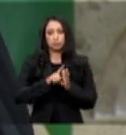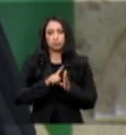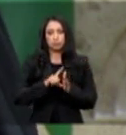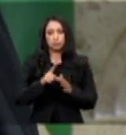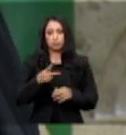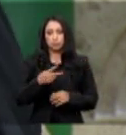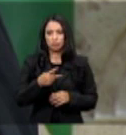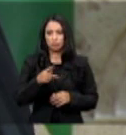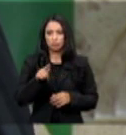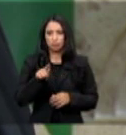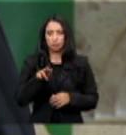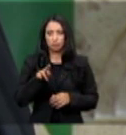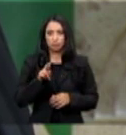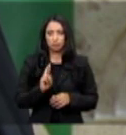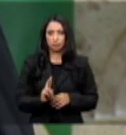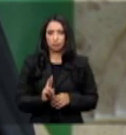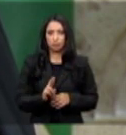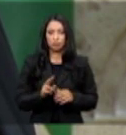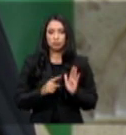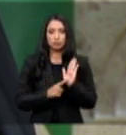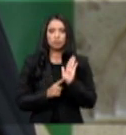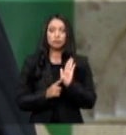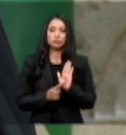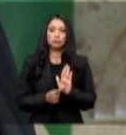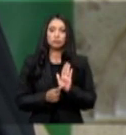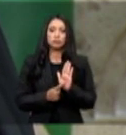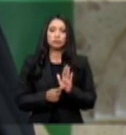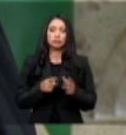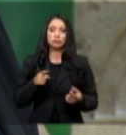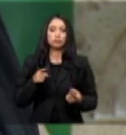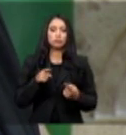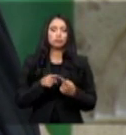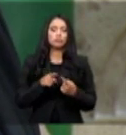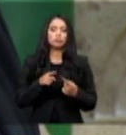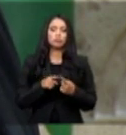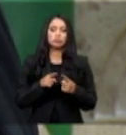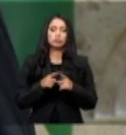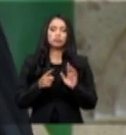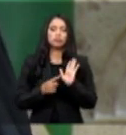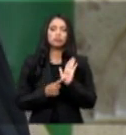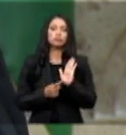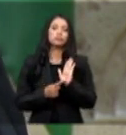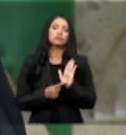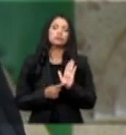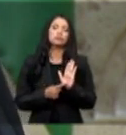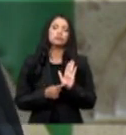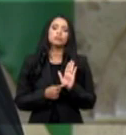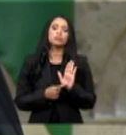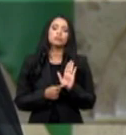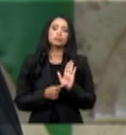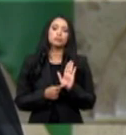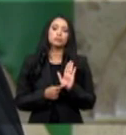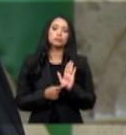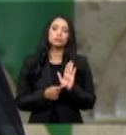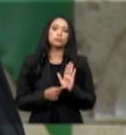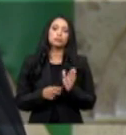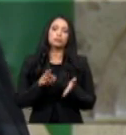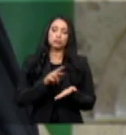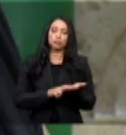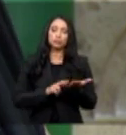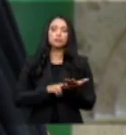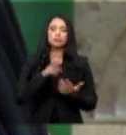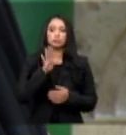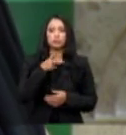impugnando os dispositivos objeto da exposição apresentada por Sua Excelência, eminente relatora.